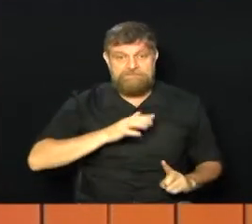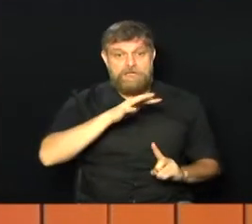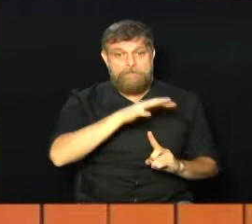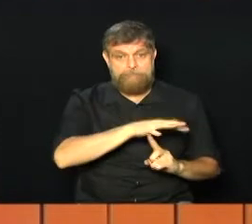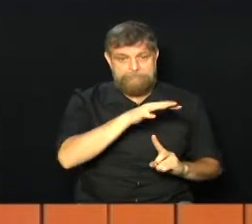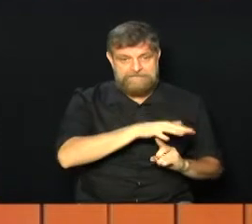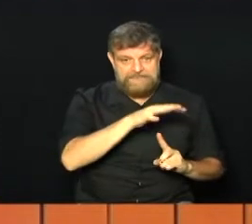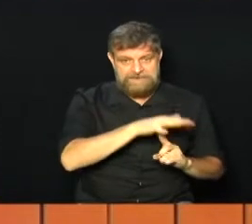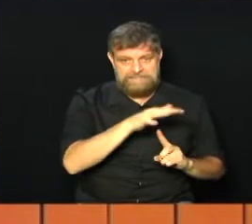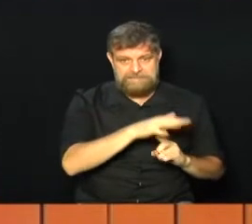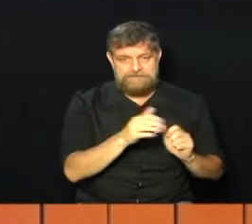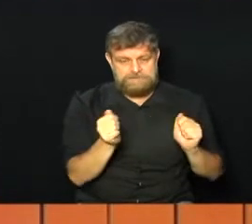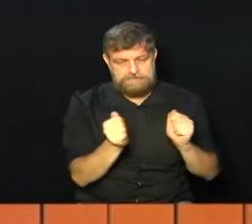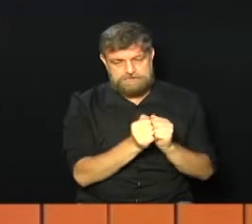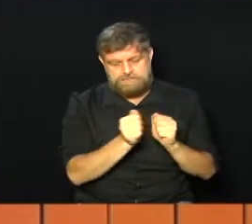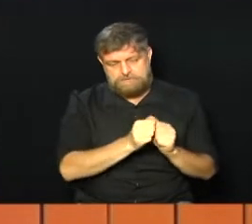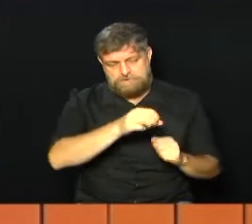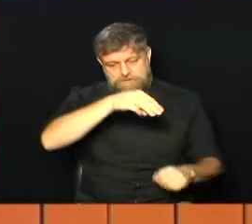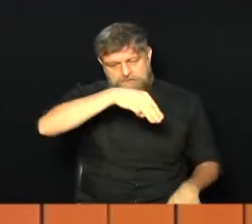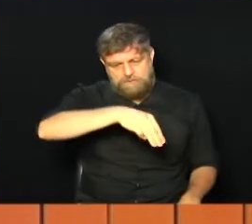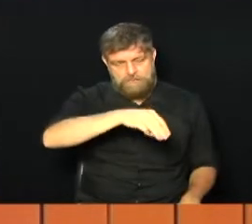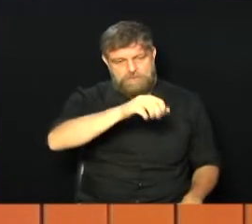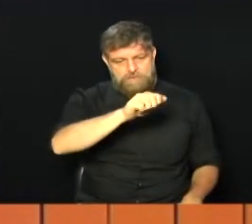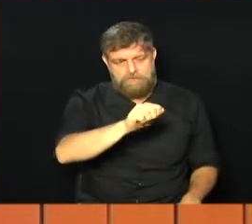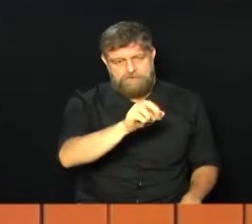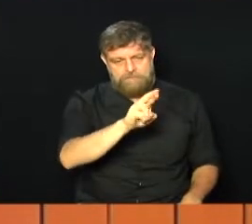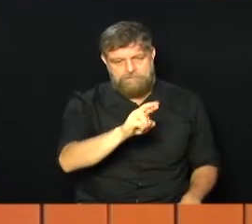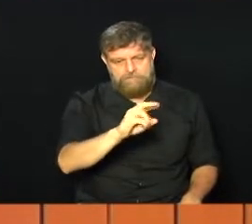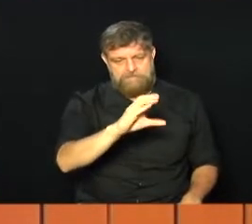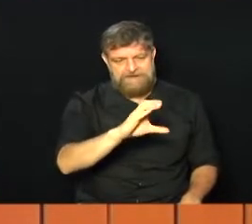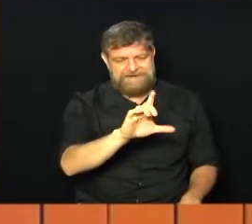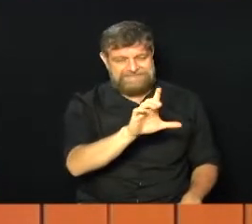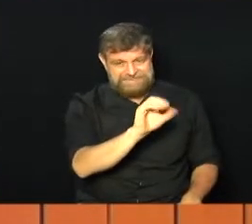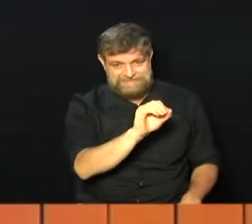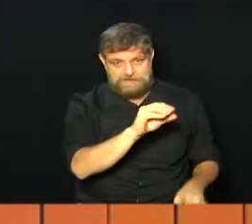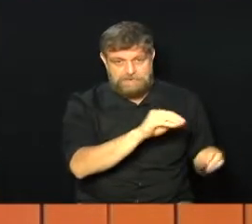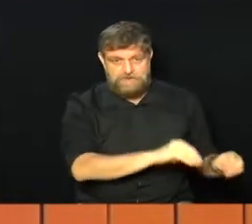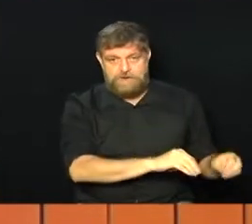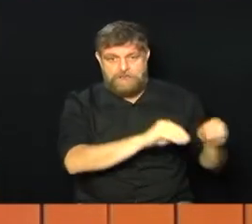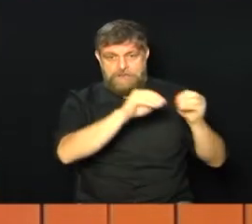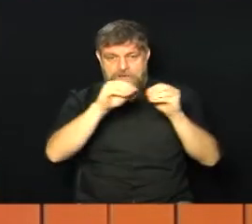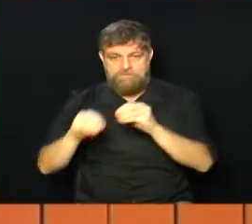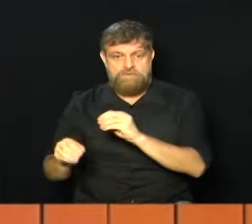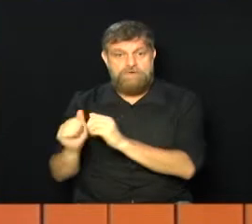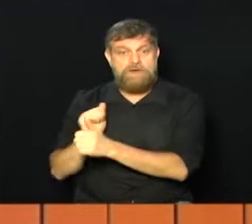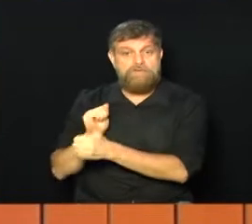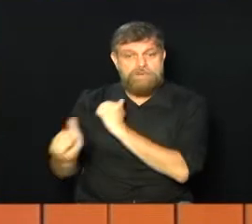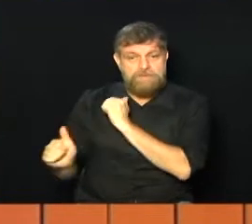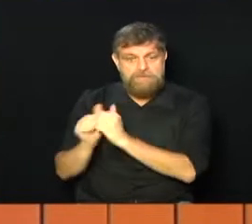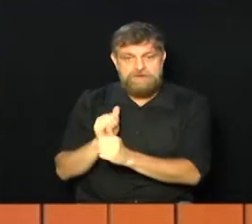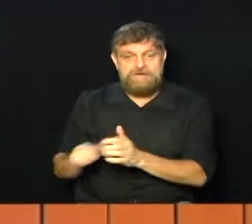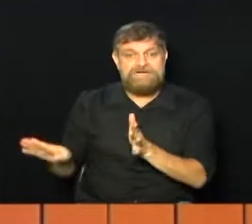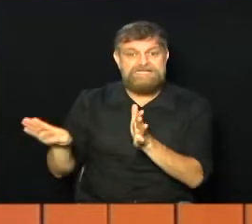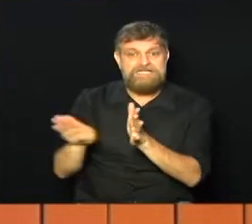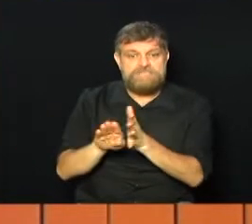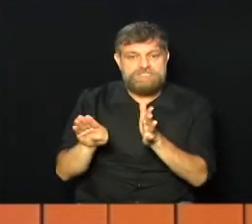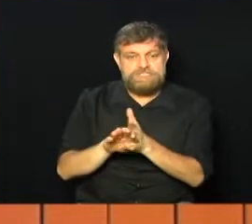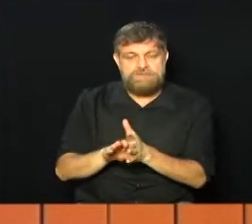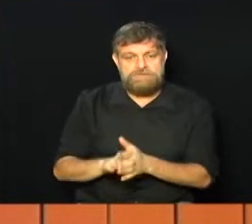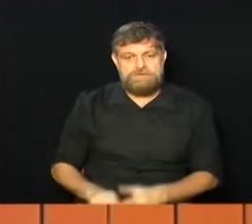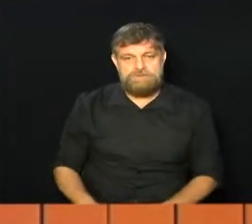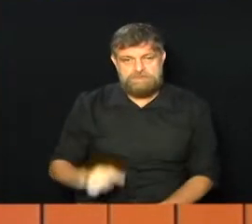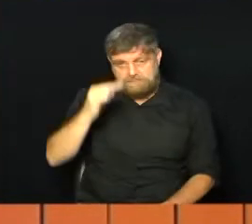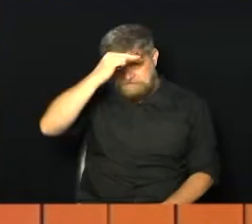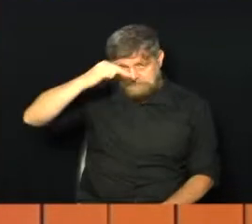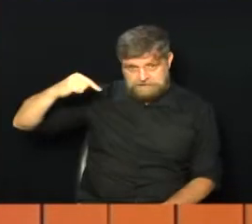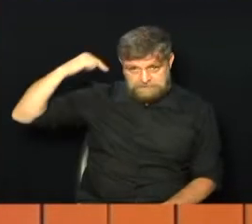de Marcelo Cirino, Paulo Baier, Rodrigo Tiuí, foi para o Sport e chegou no São Caetano. Onde